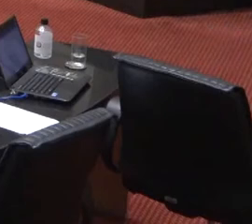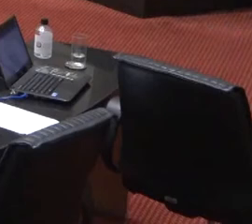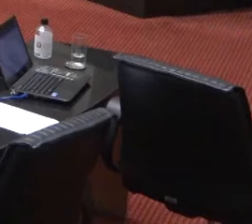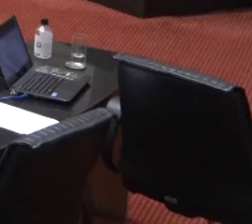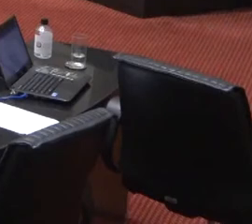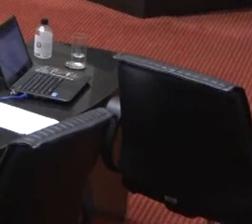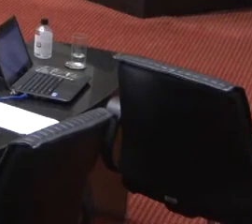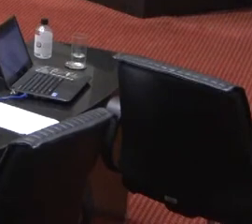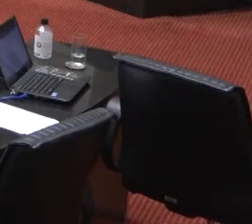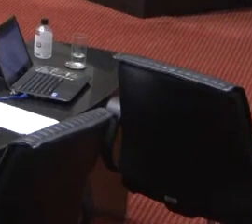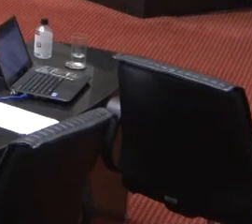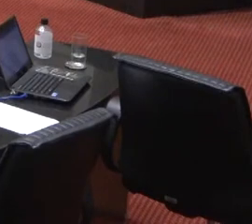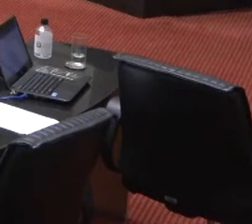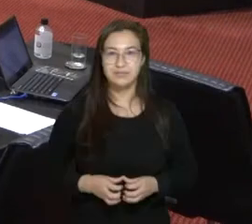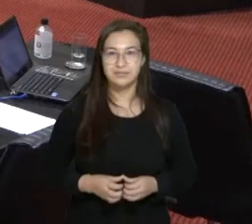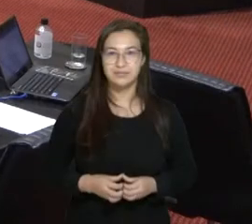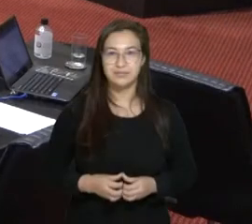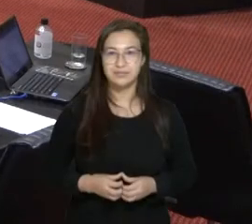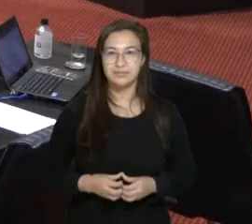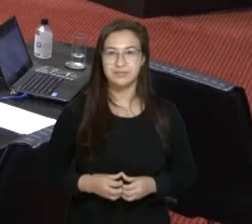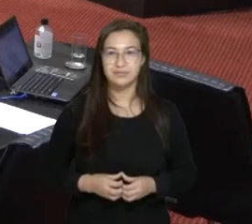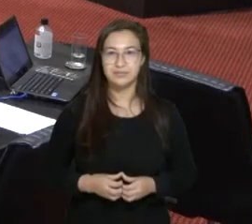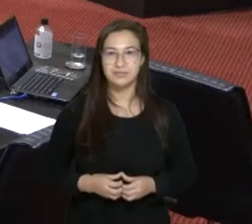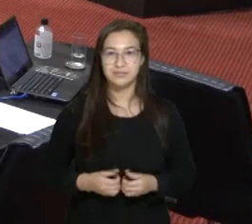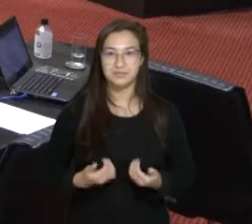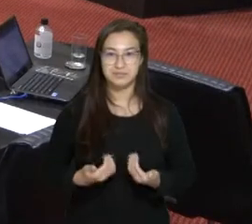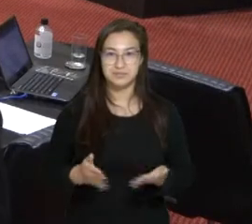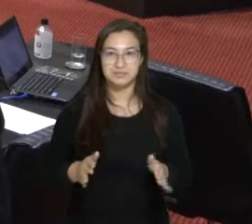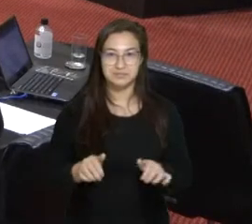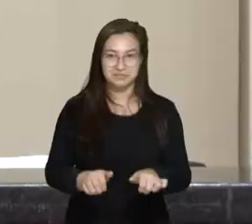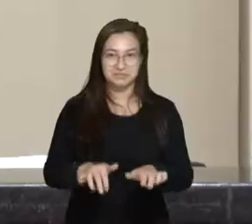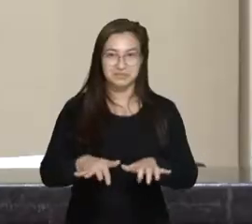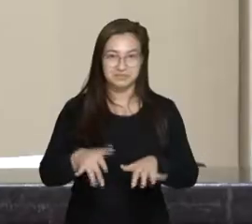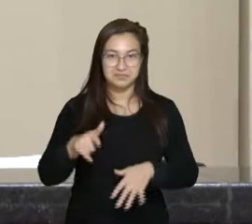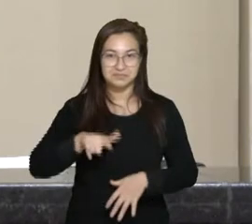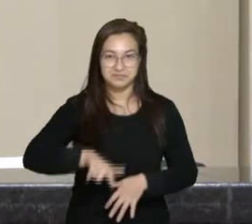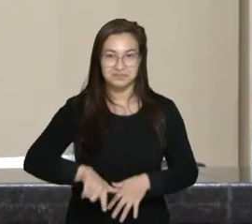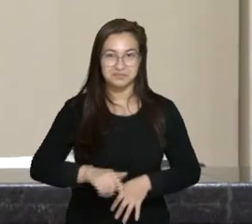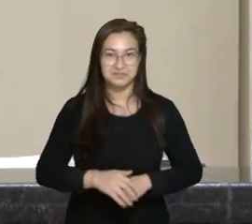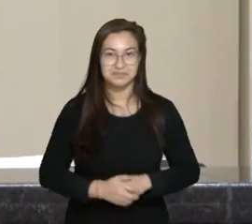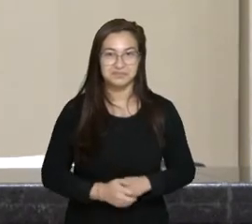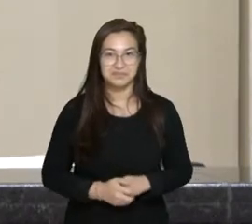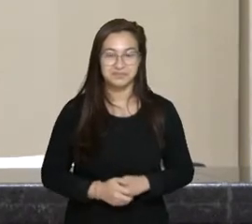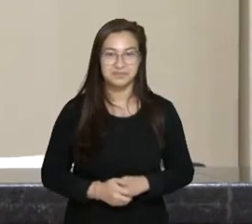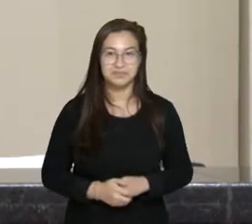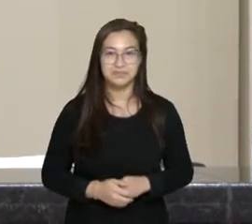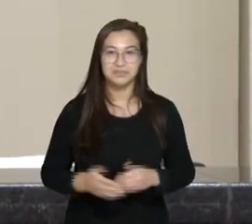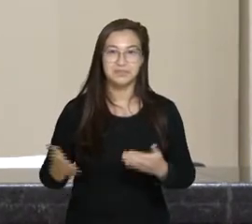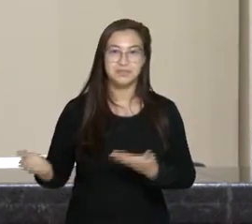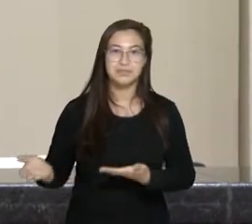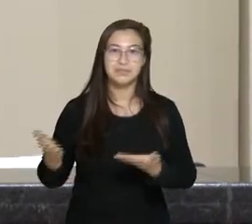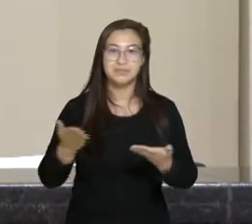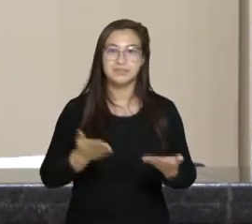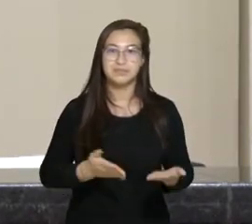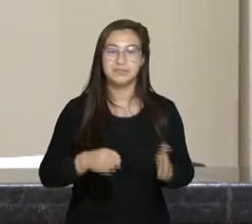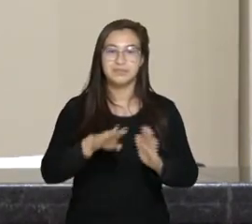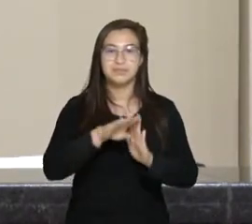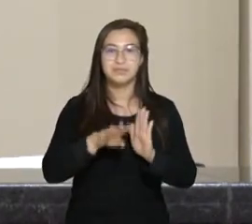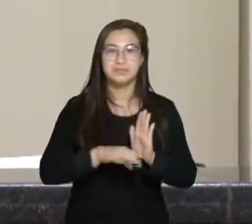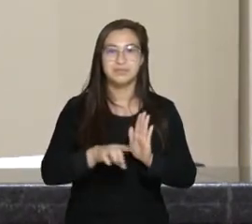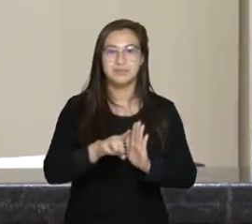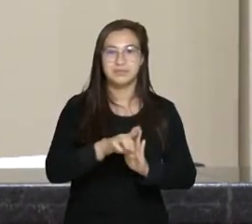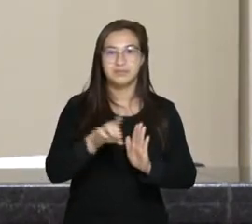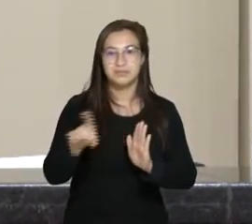a reabrir moço a sessão e passamos a ordem do